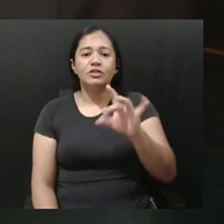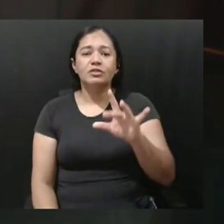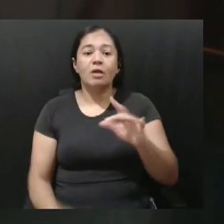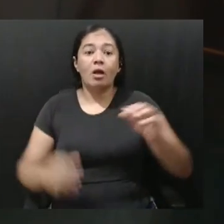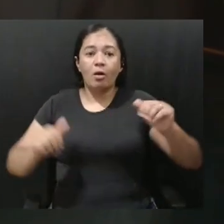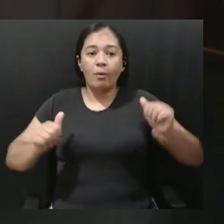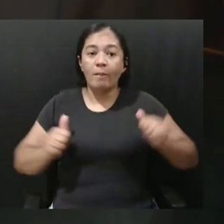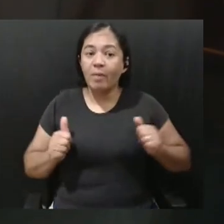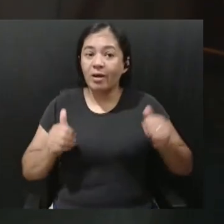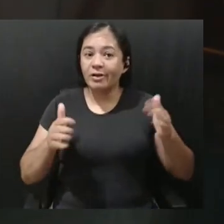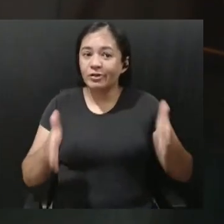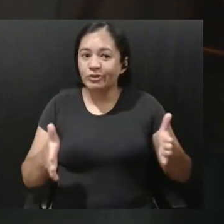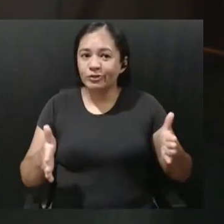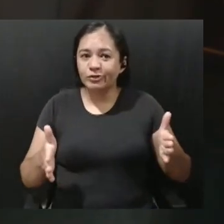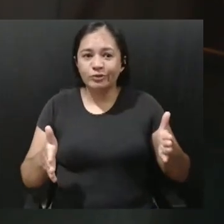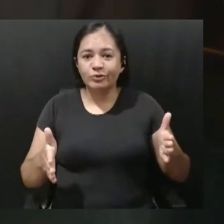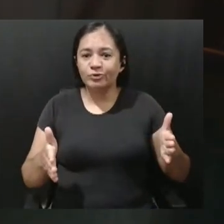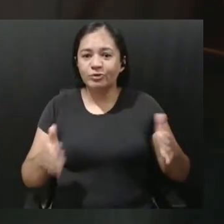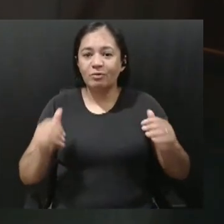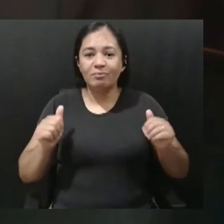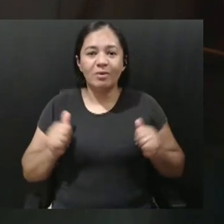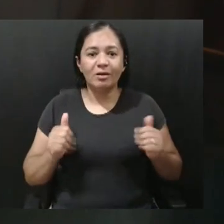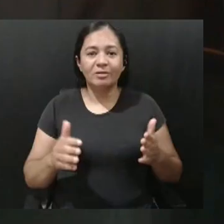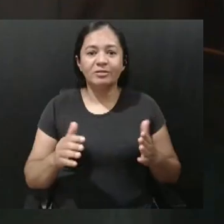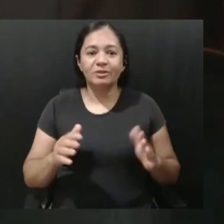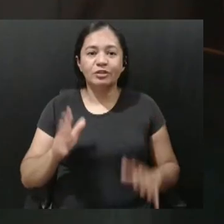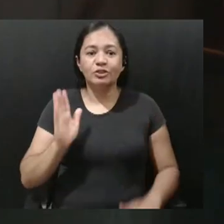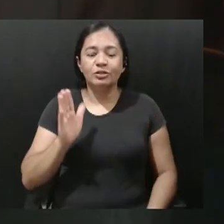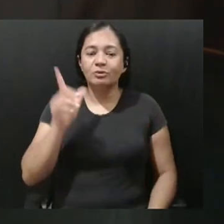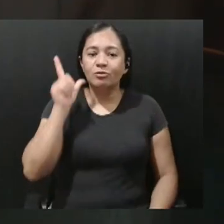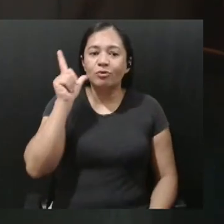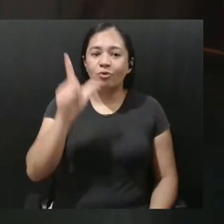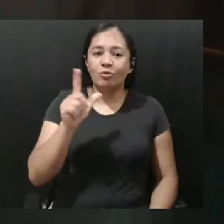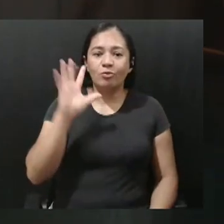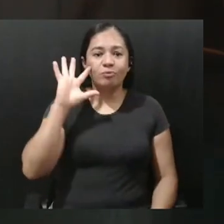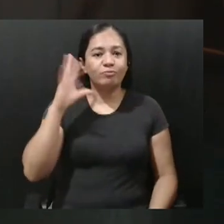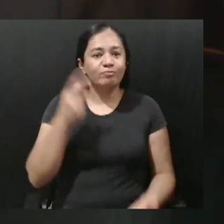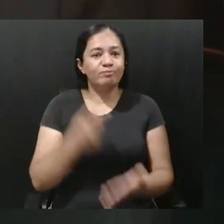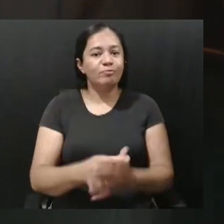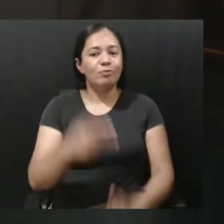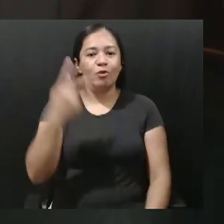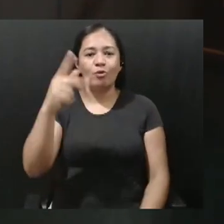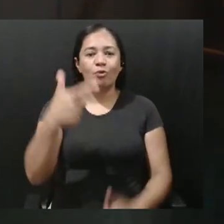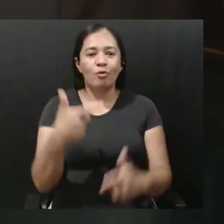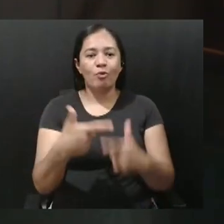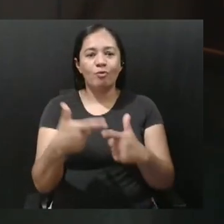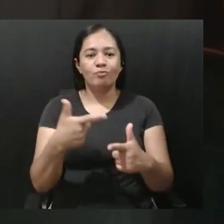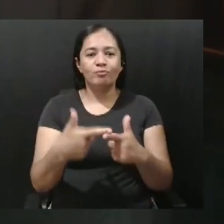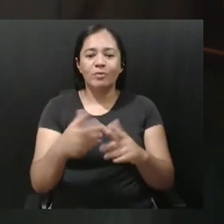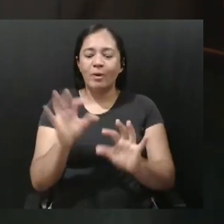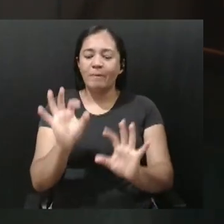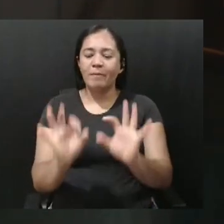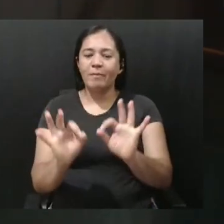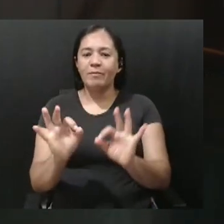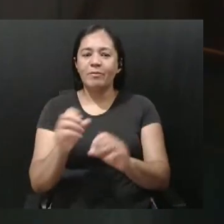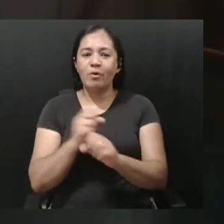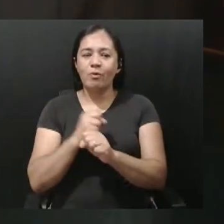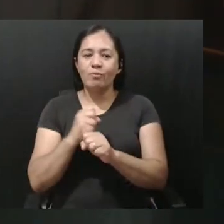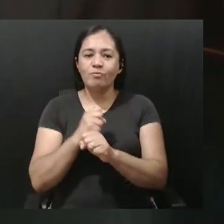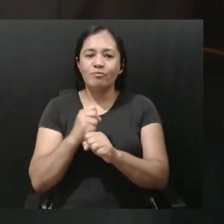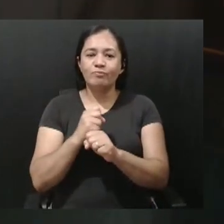uma atitude vai fazer a resolução dos seus problemas e vai te preparar um ano de